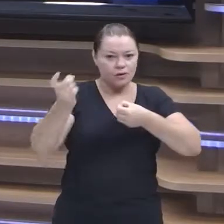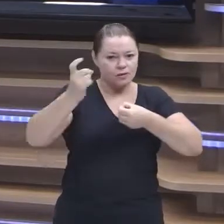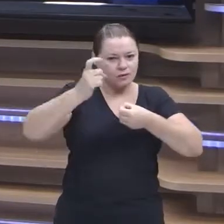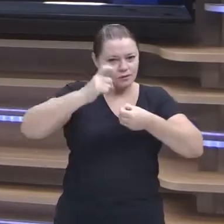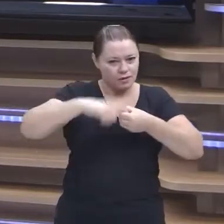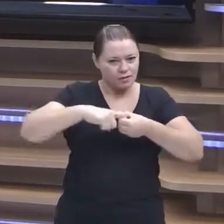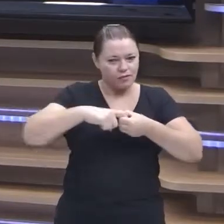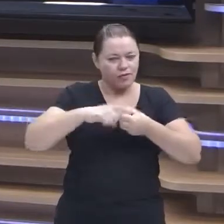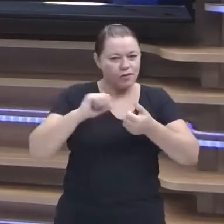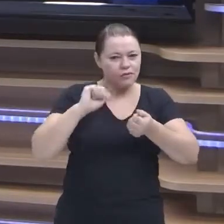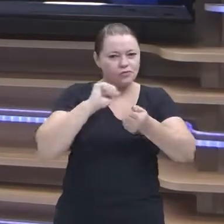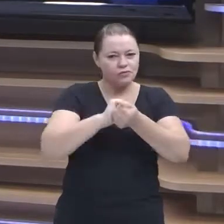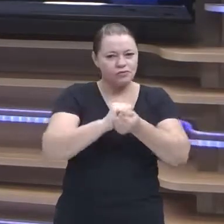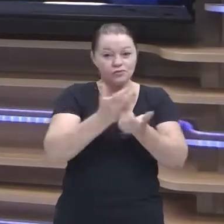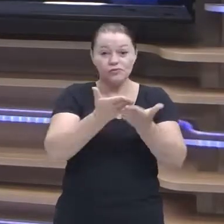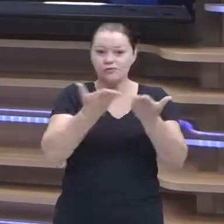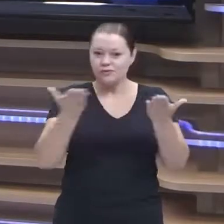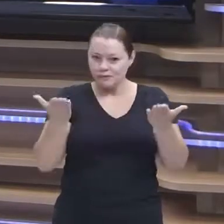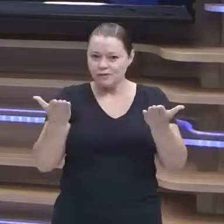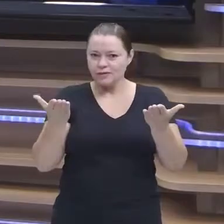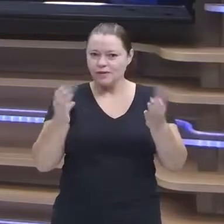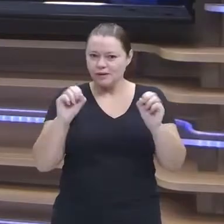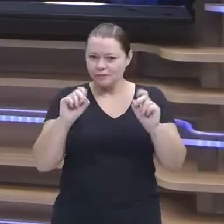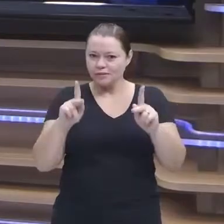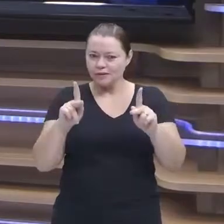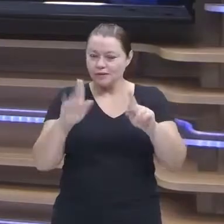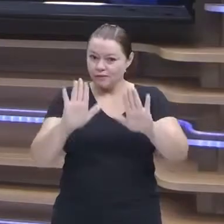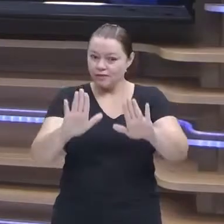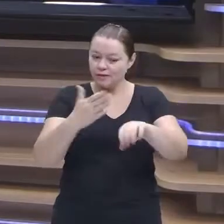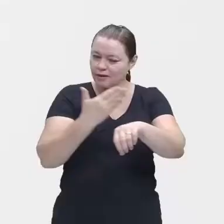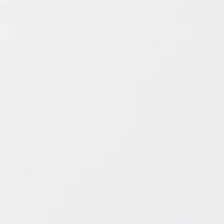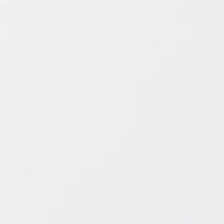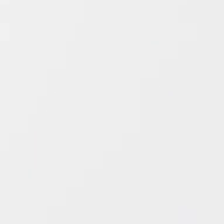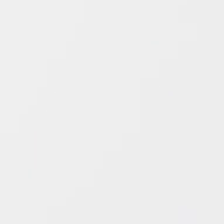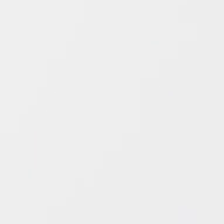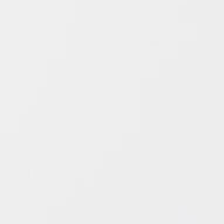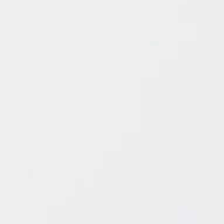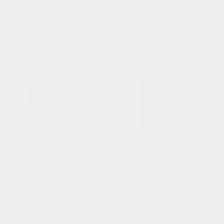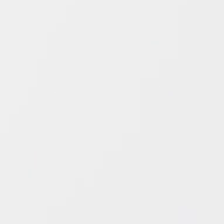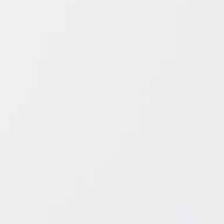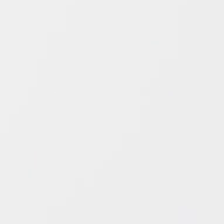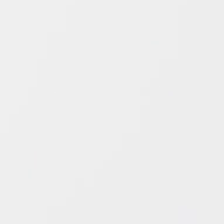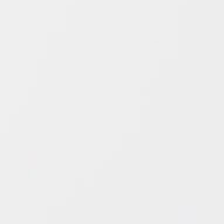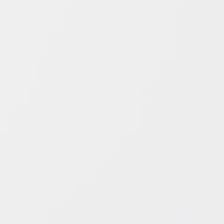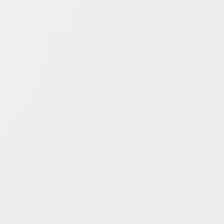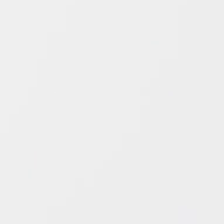com vocês. Fiquem no exercitando.